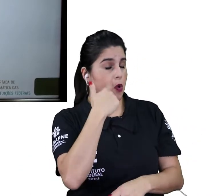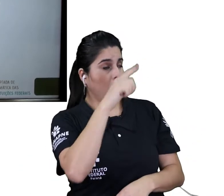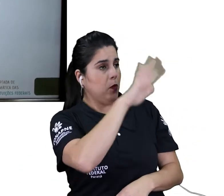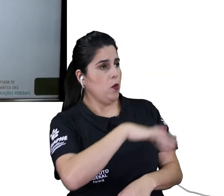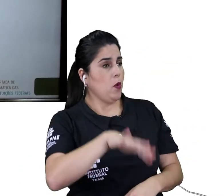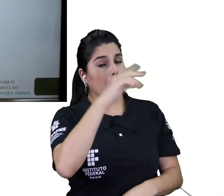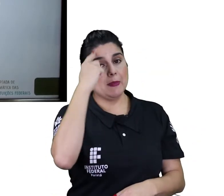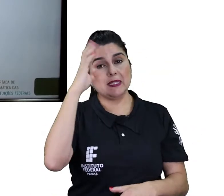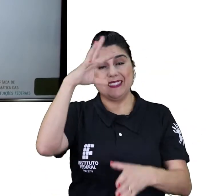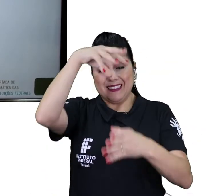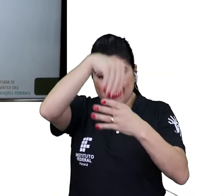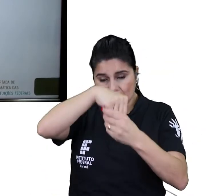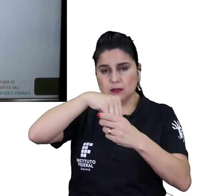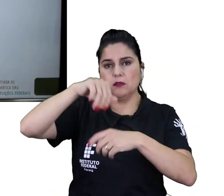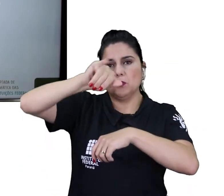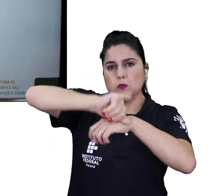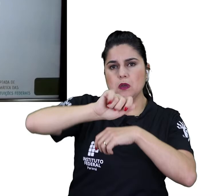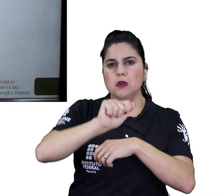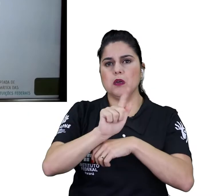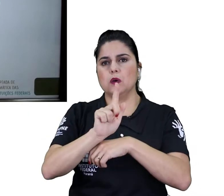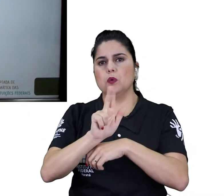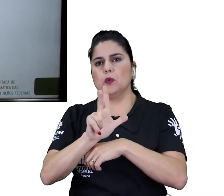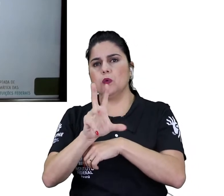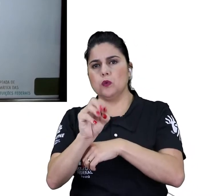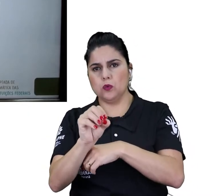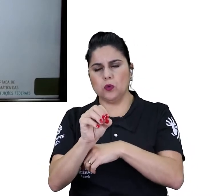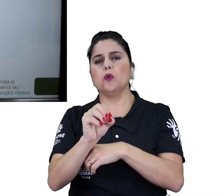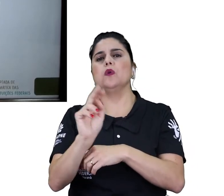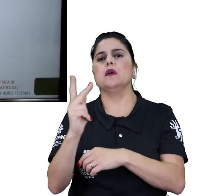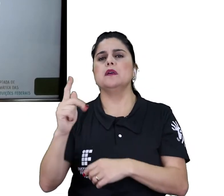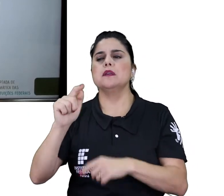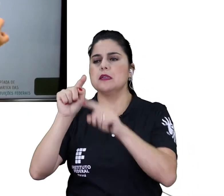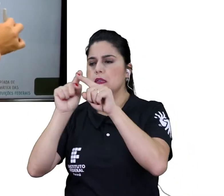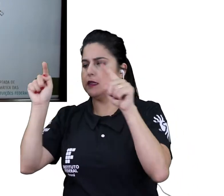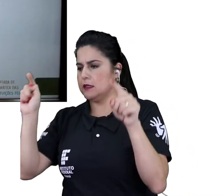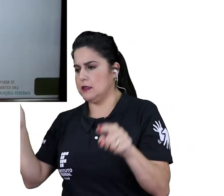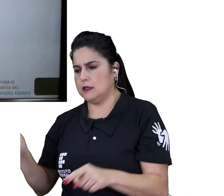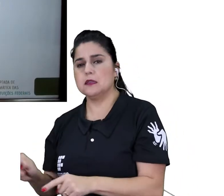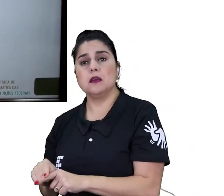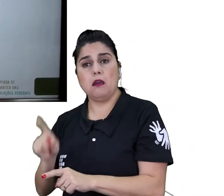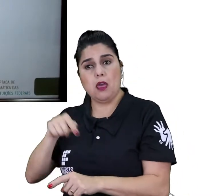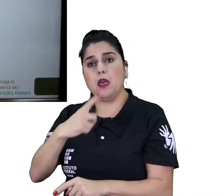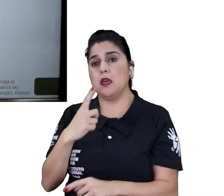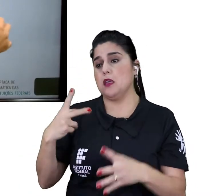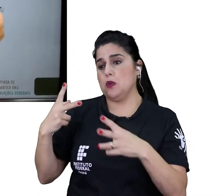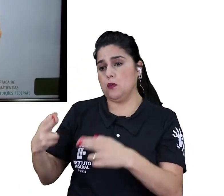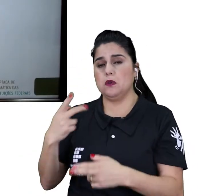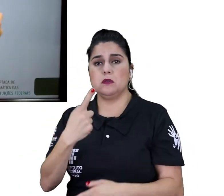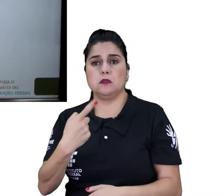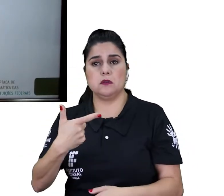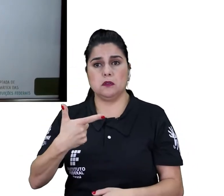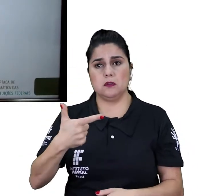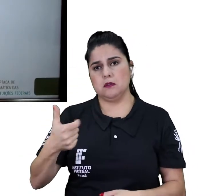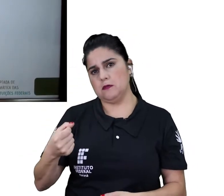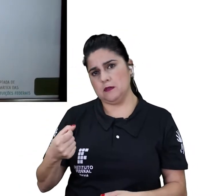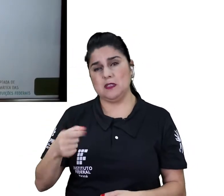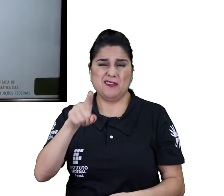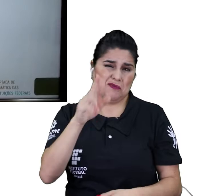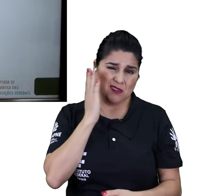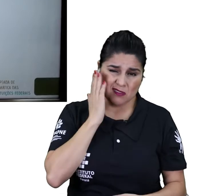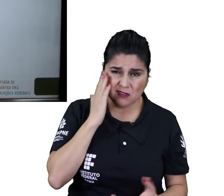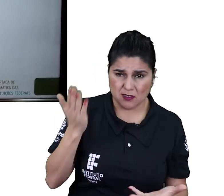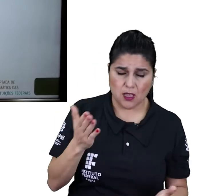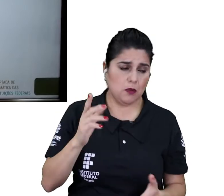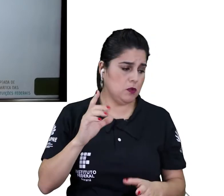que aquele ângulo interno do hexágono regular é igual a 120. Se você já tinha essa ideia,